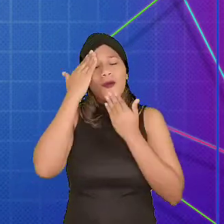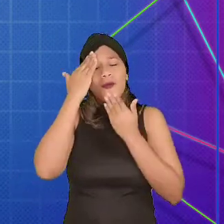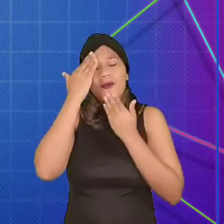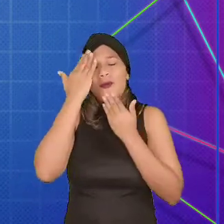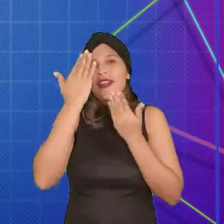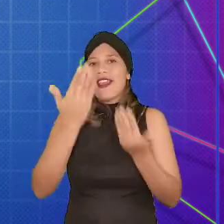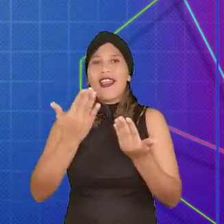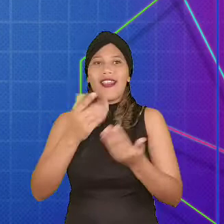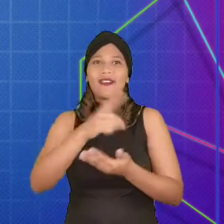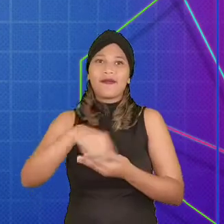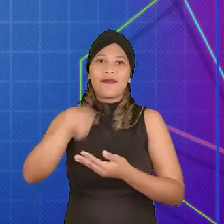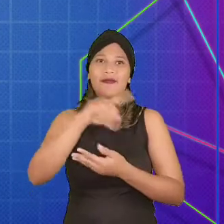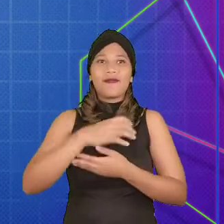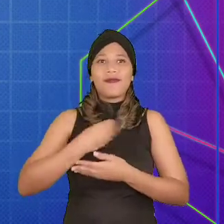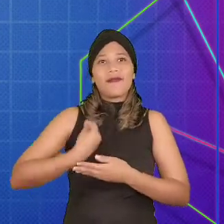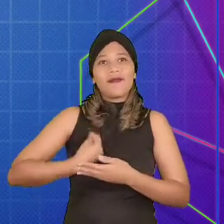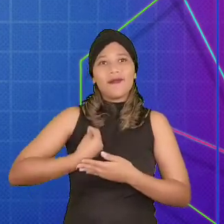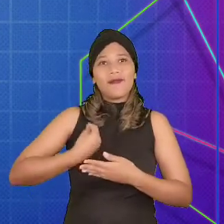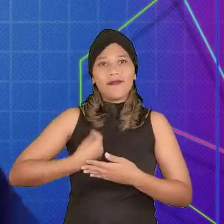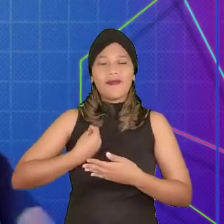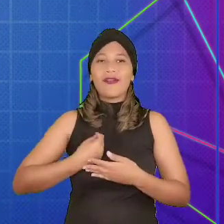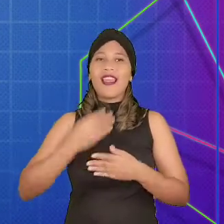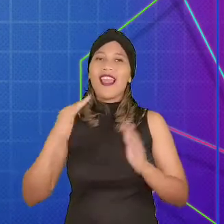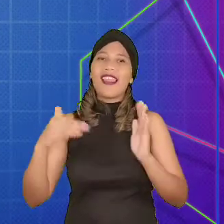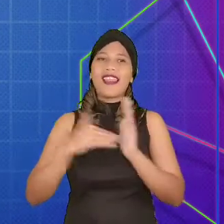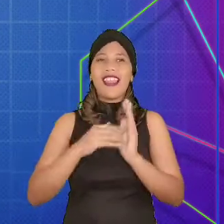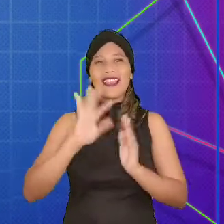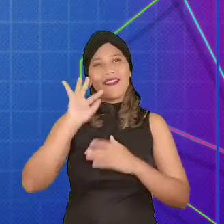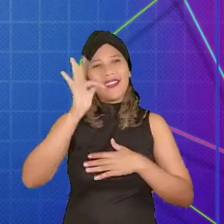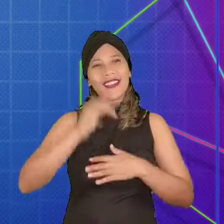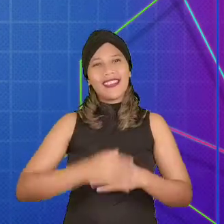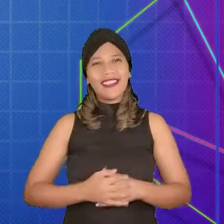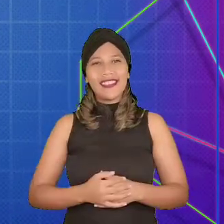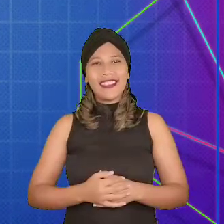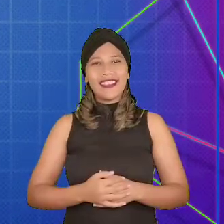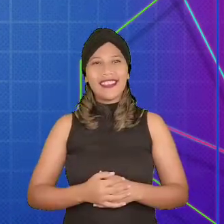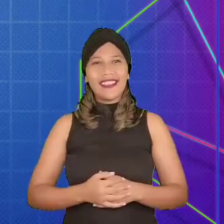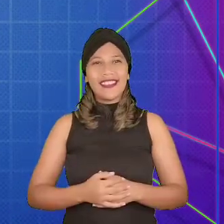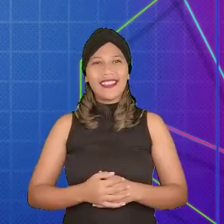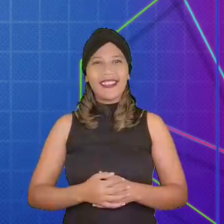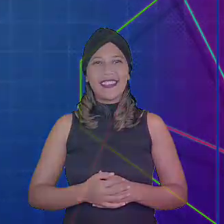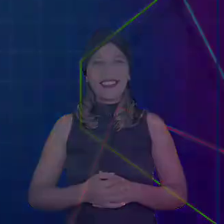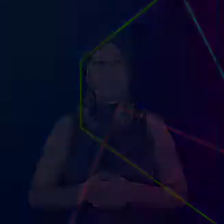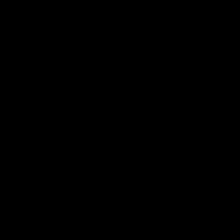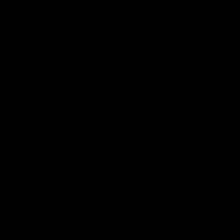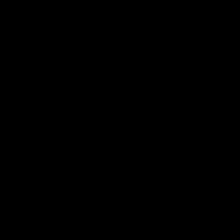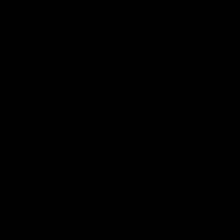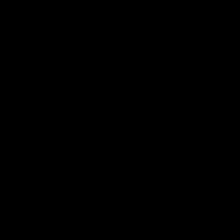de mais uma aula nossa. Muito obrigada a todos que estão aqui e até a próxima!